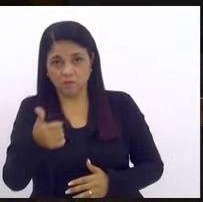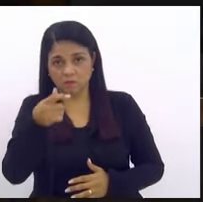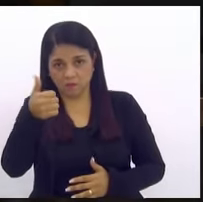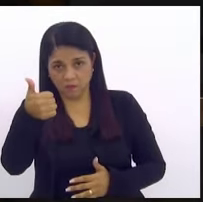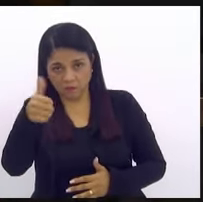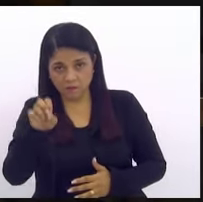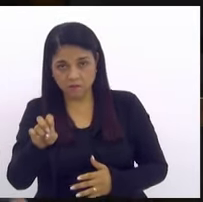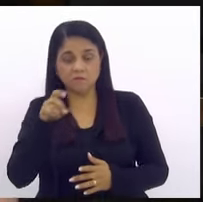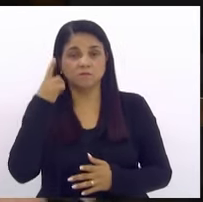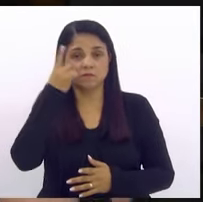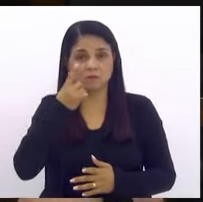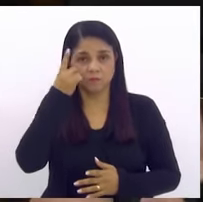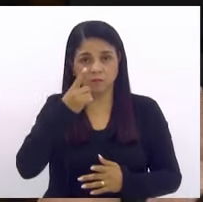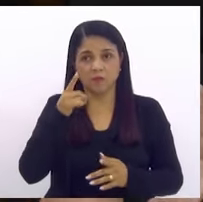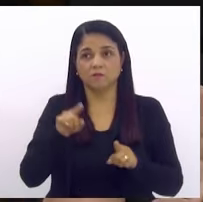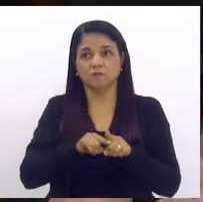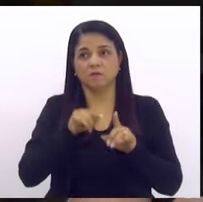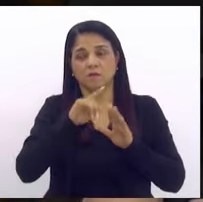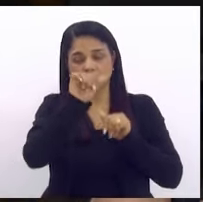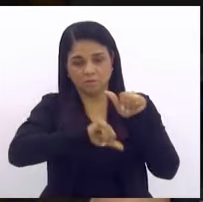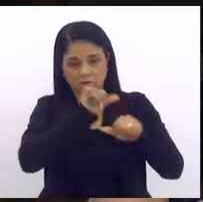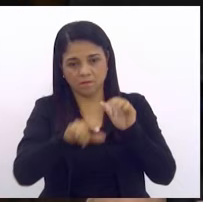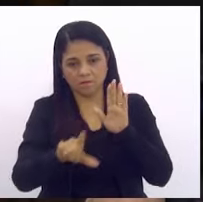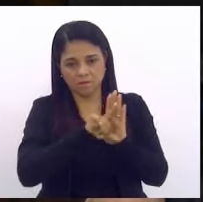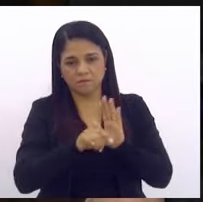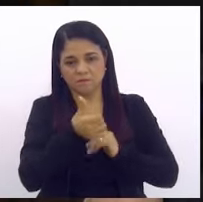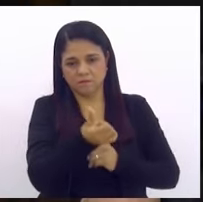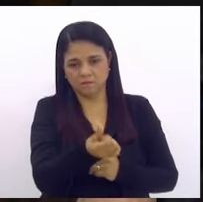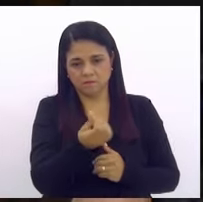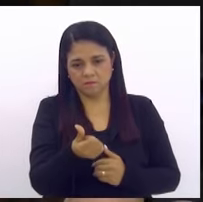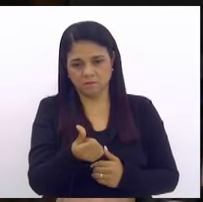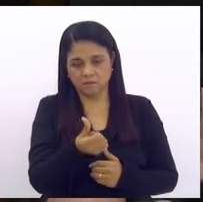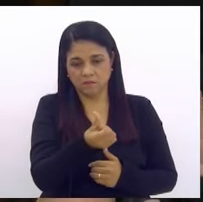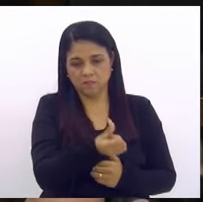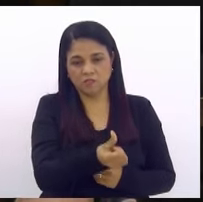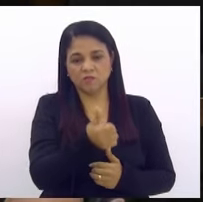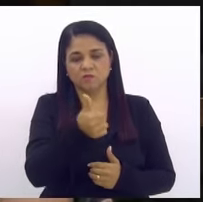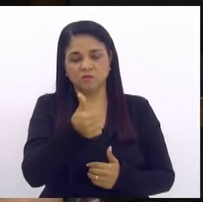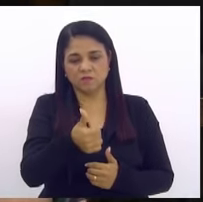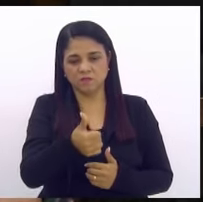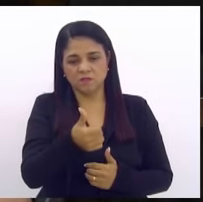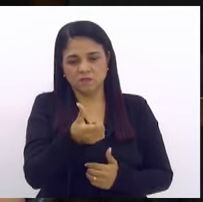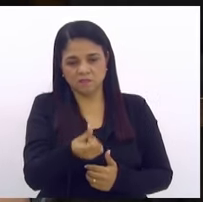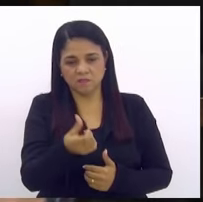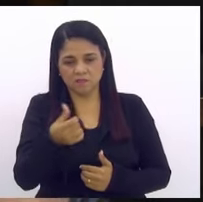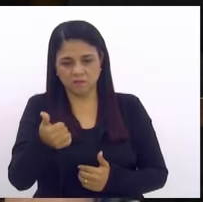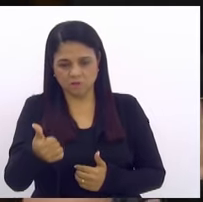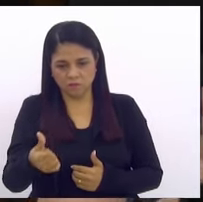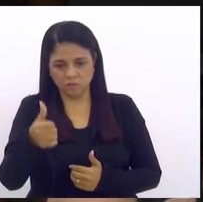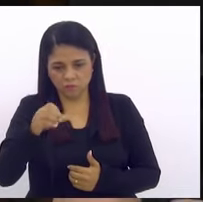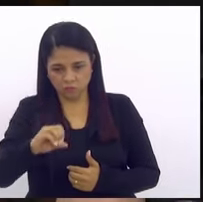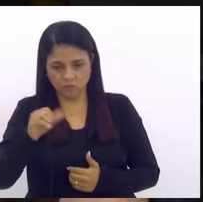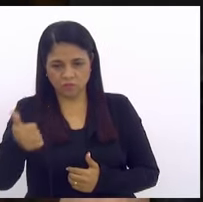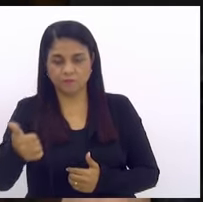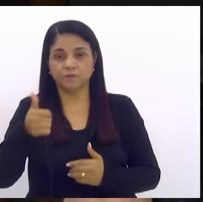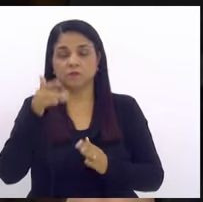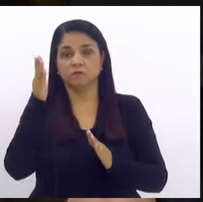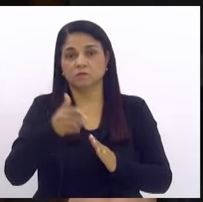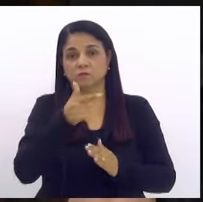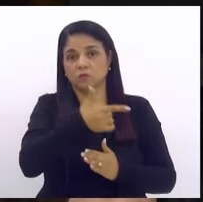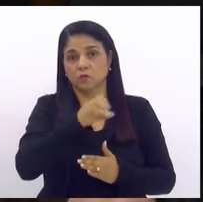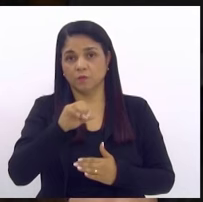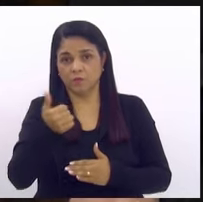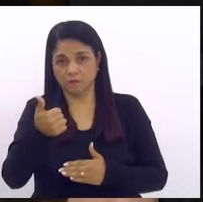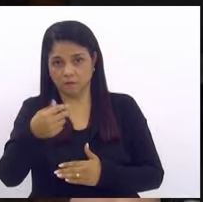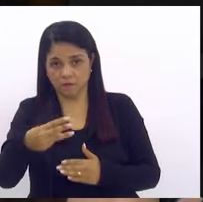Ciliano, que altera o anexo 3º da lei estadual número 6.601, de 28 de novembro de 2013, que dispõe sobre